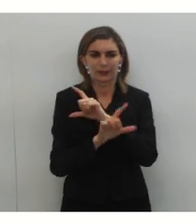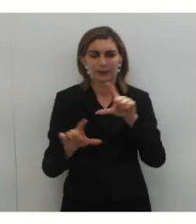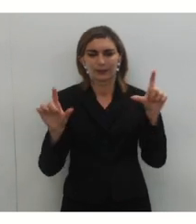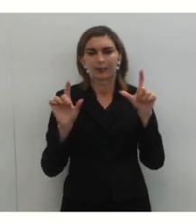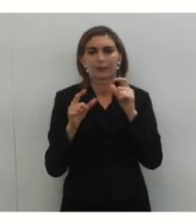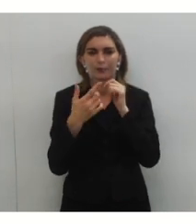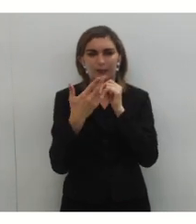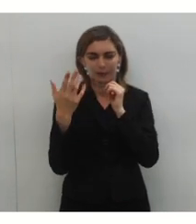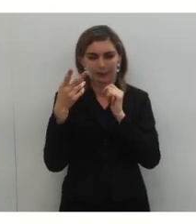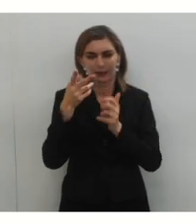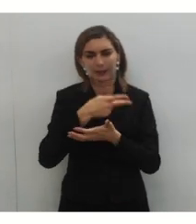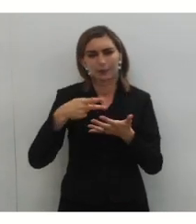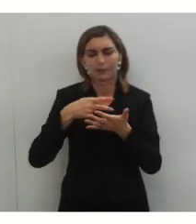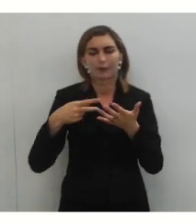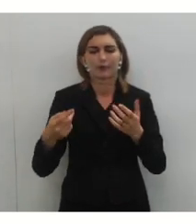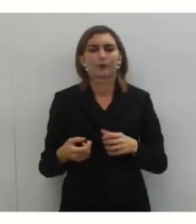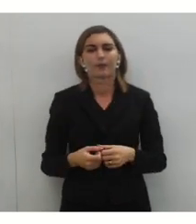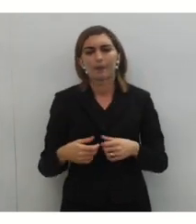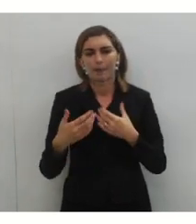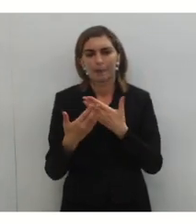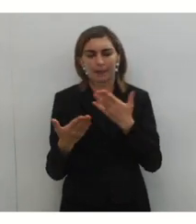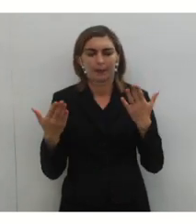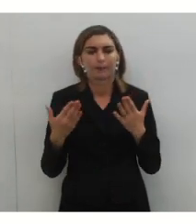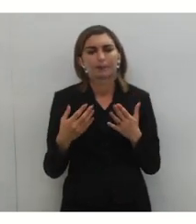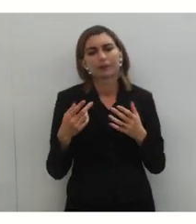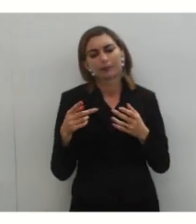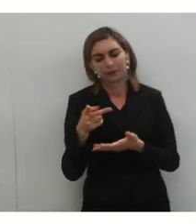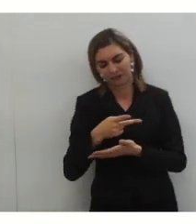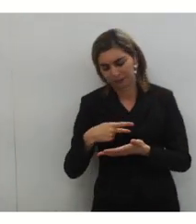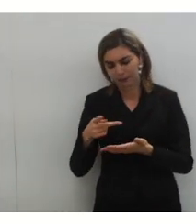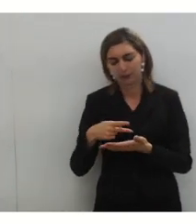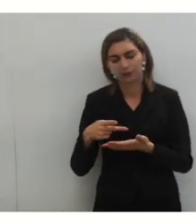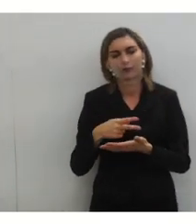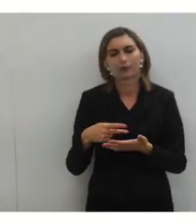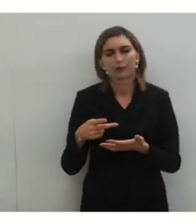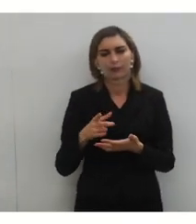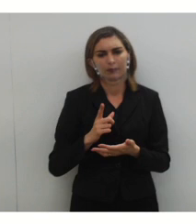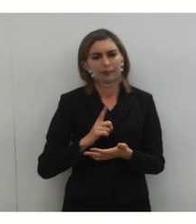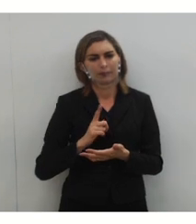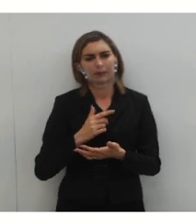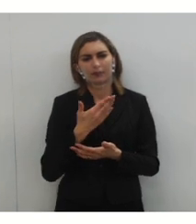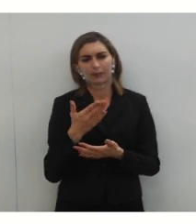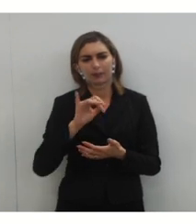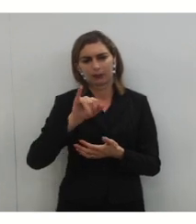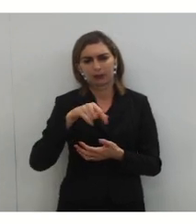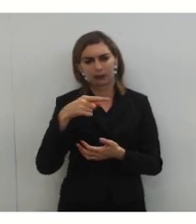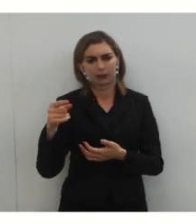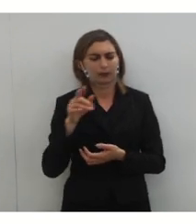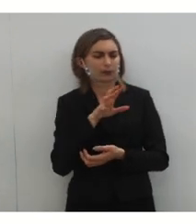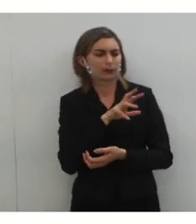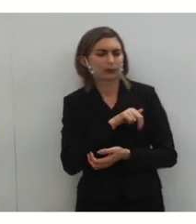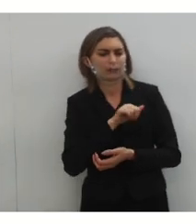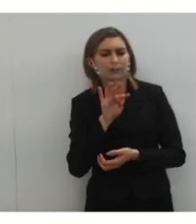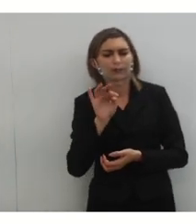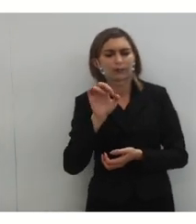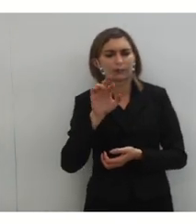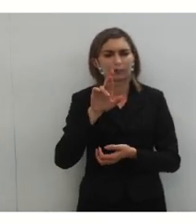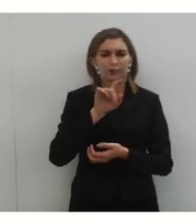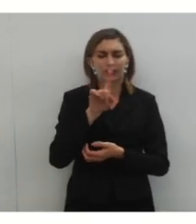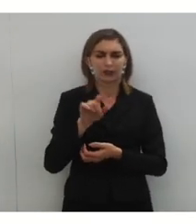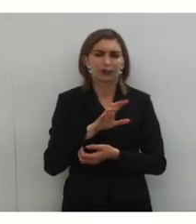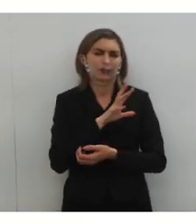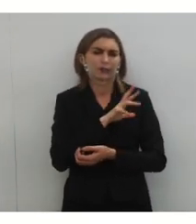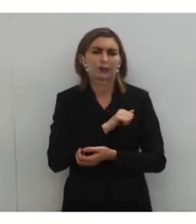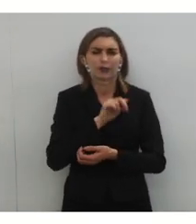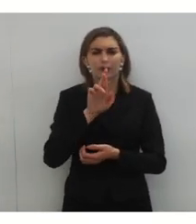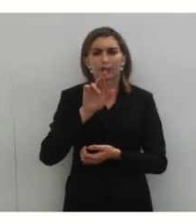né, do poema é Quadrilha. E esse poema tem assim: João que amava a Teresa, que amava a